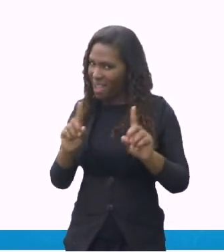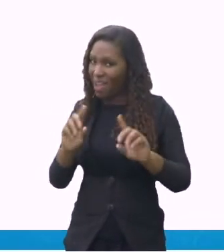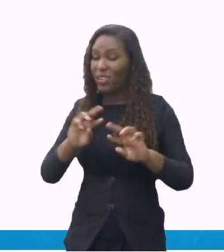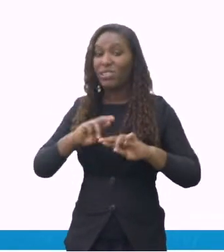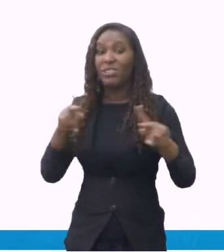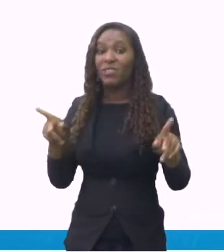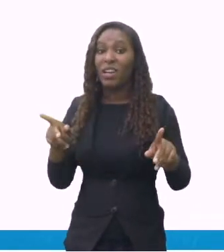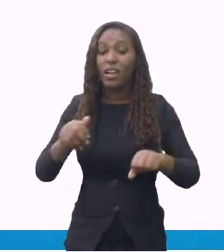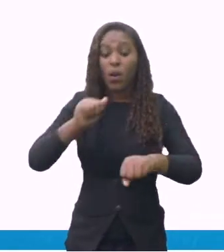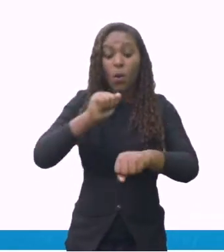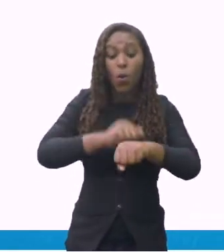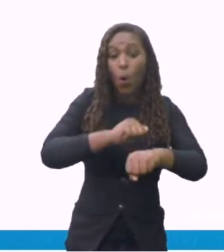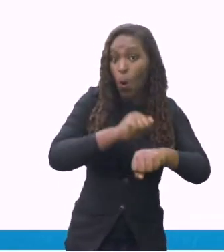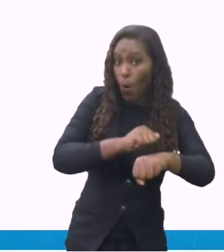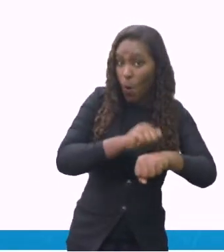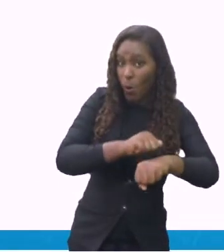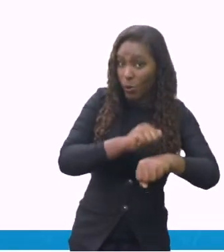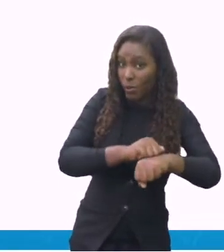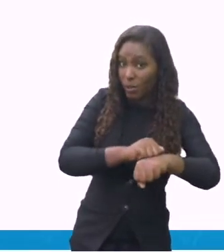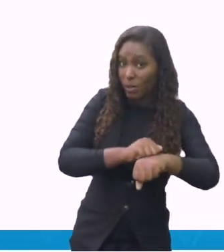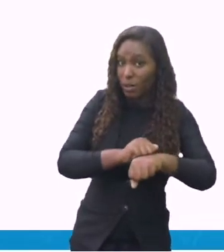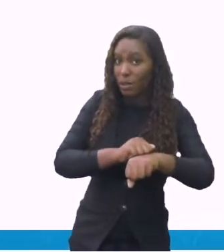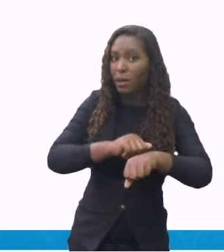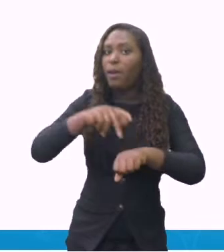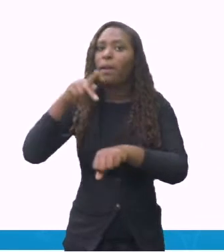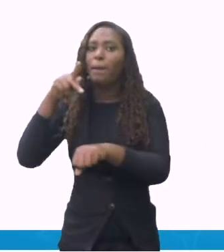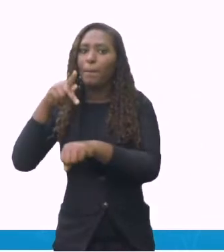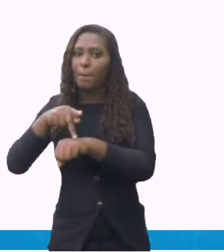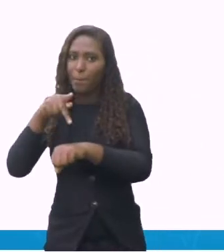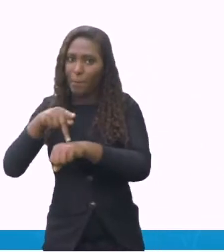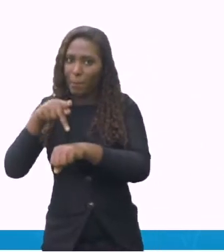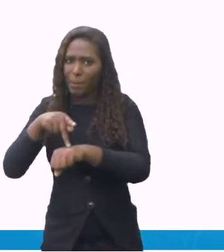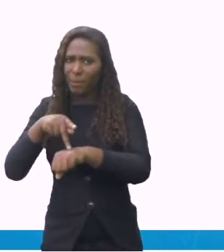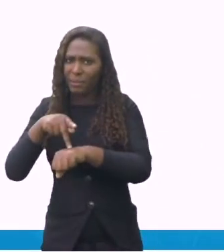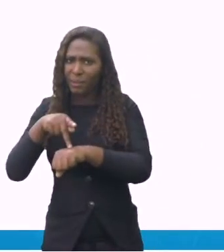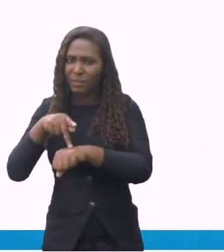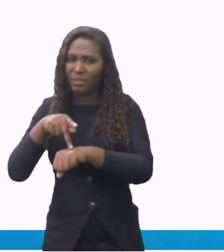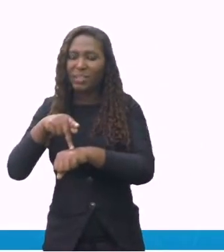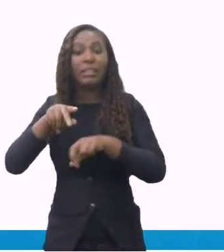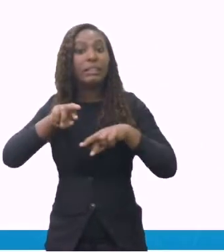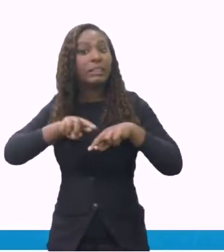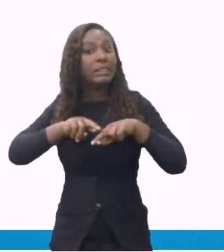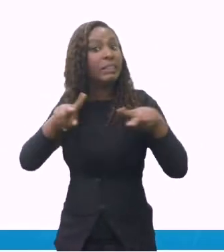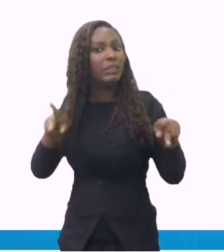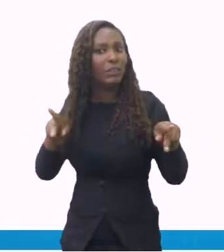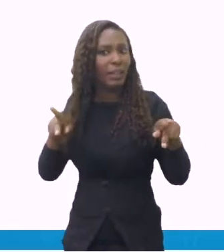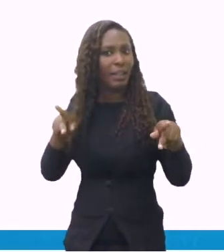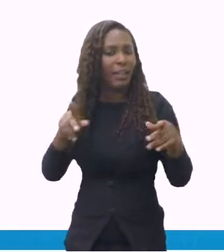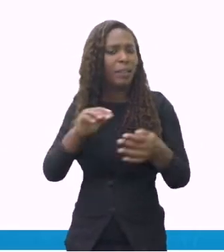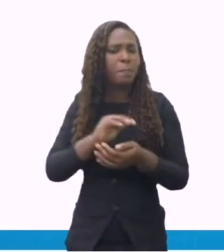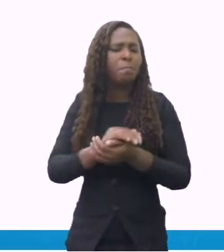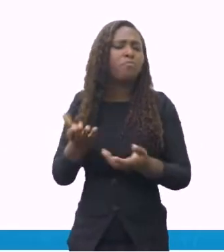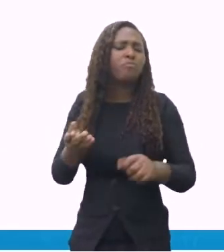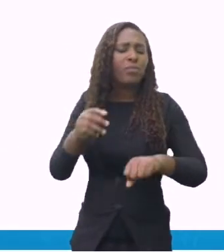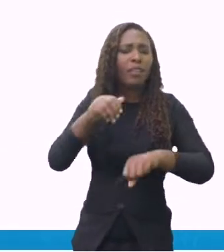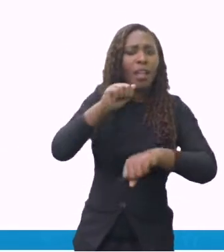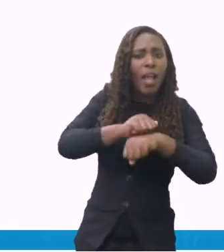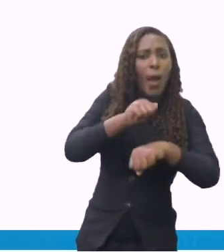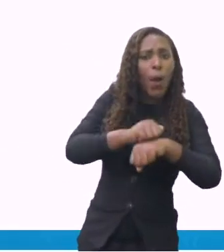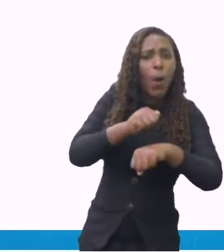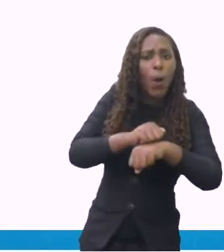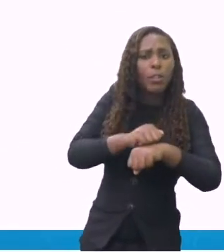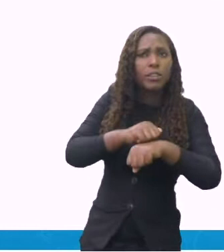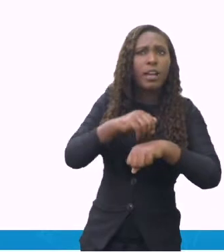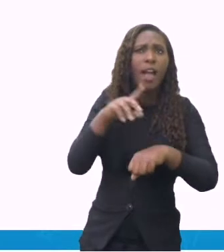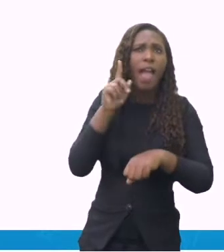sólidas constituídas por diversos tipos de minerais. As rochas, elas